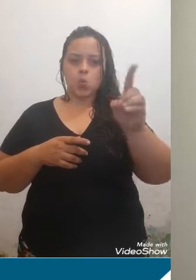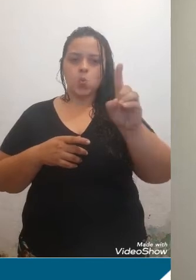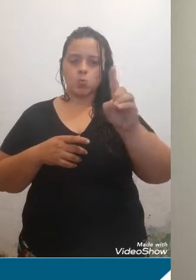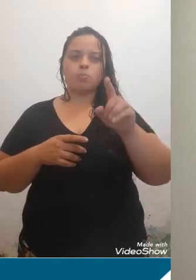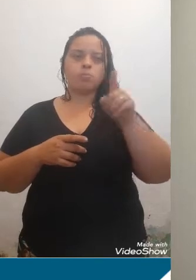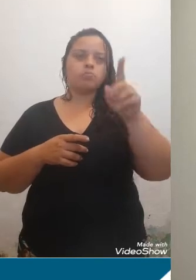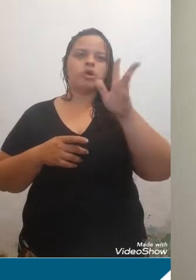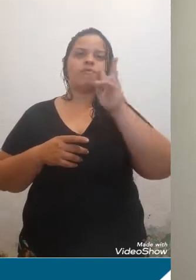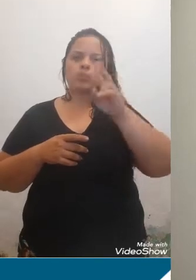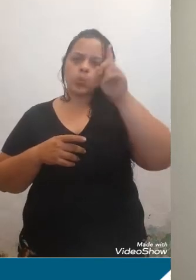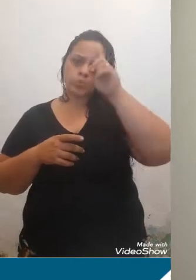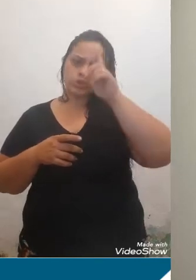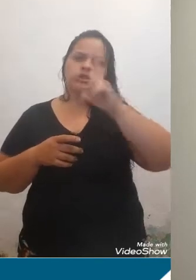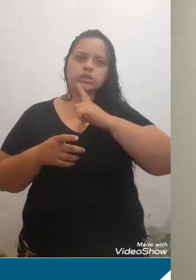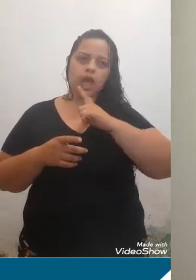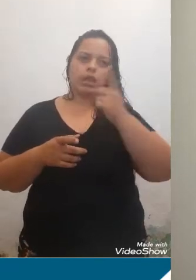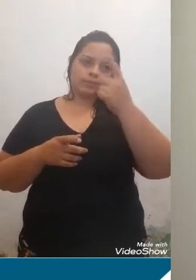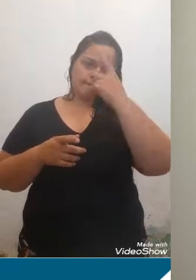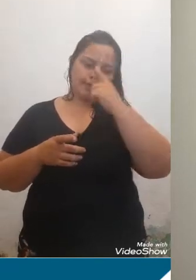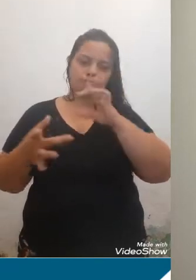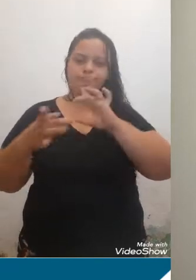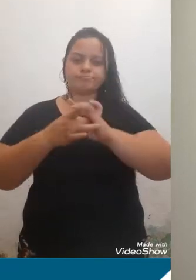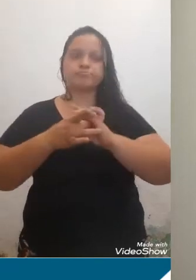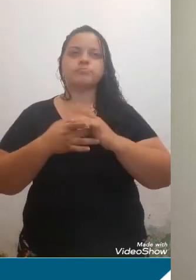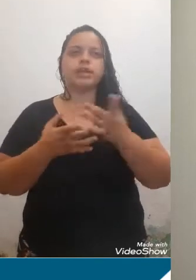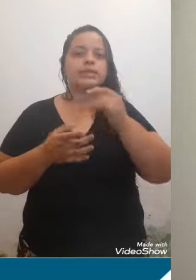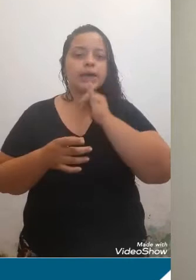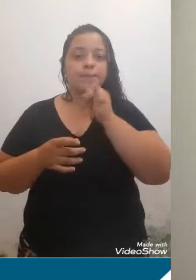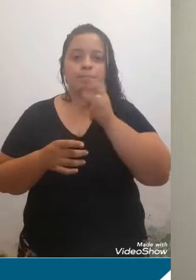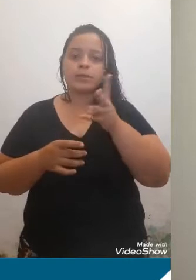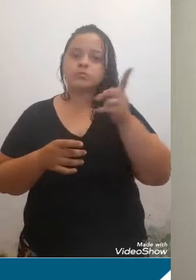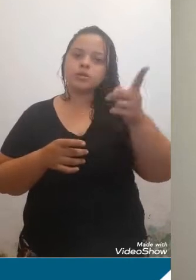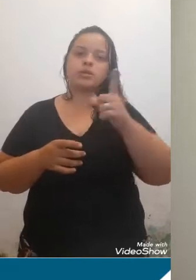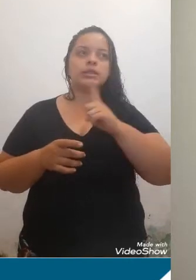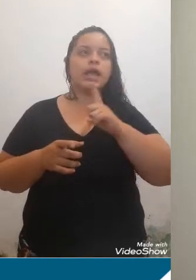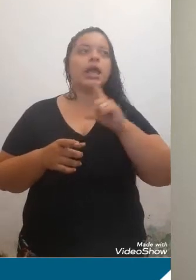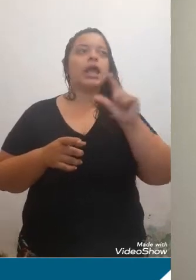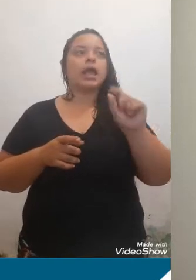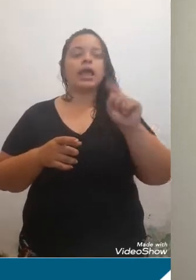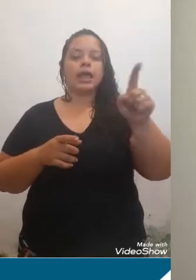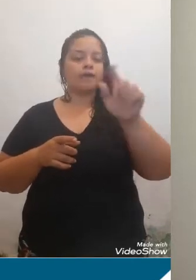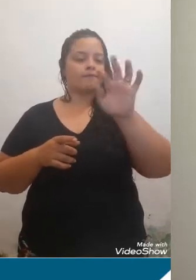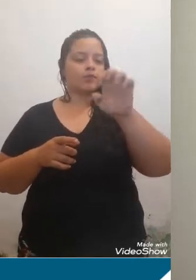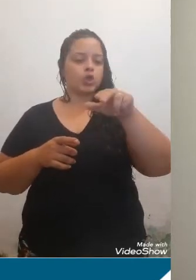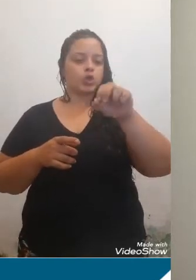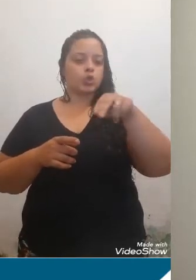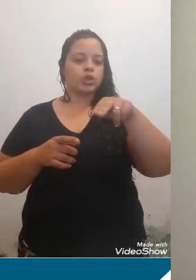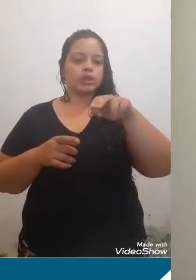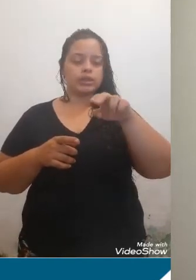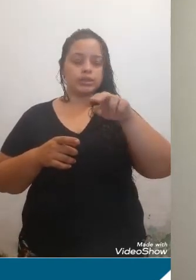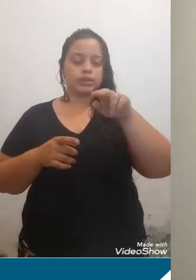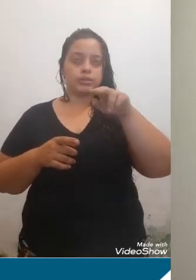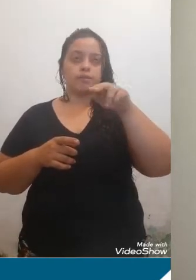todo mundo já se deparou com isso aí no dia a dia. Então, nesse exemplo aí, a gente está trabalhando com o